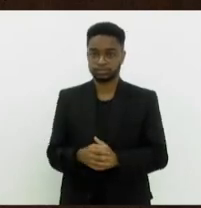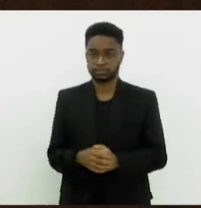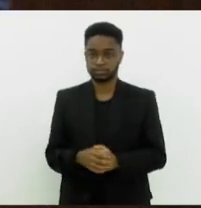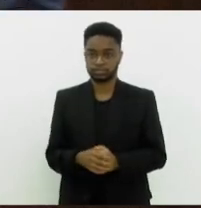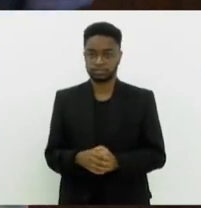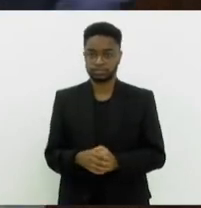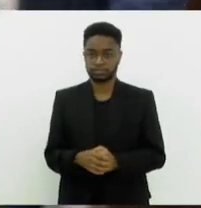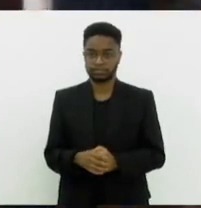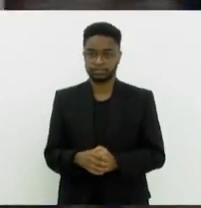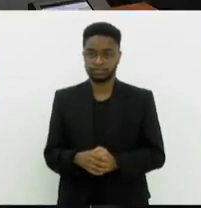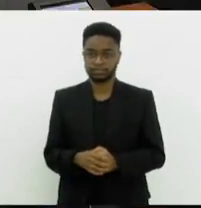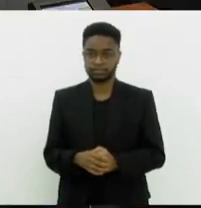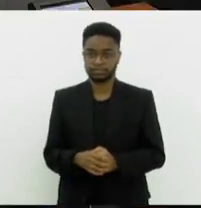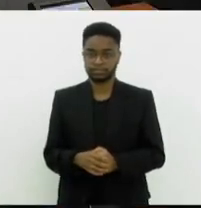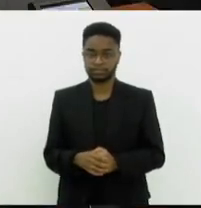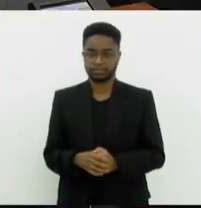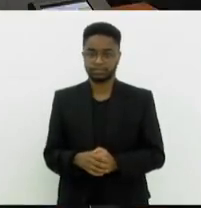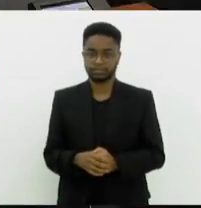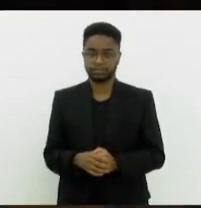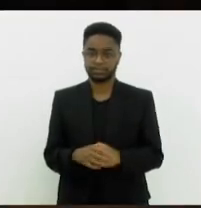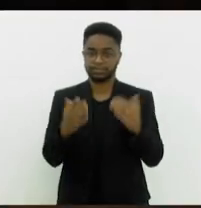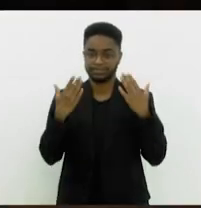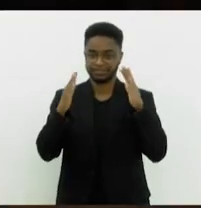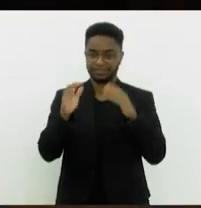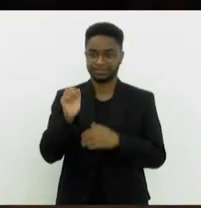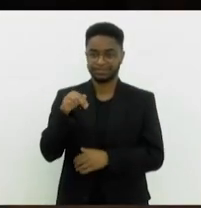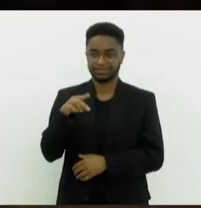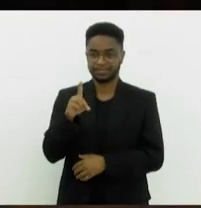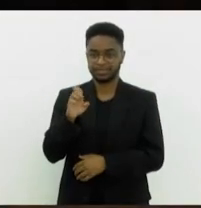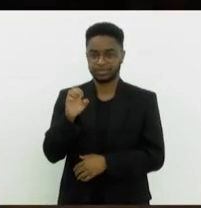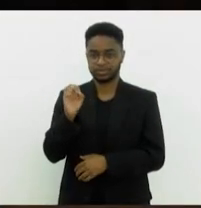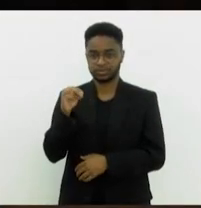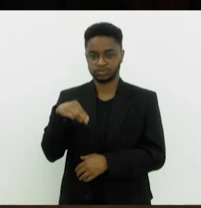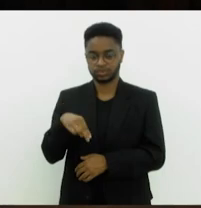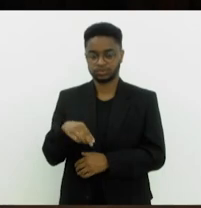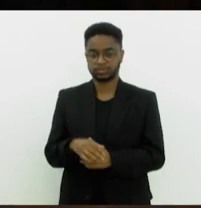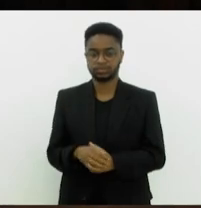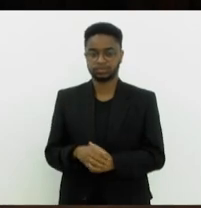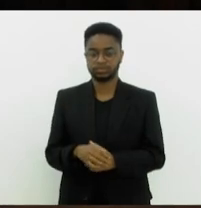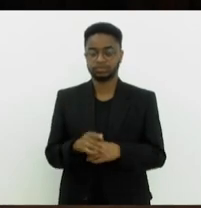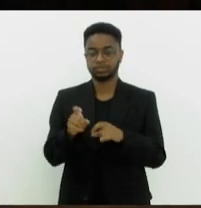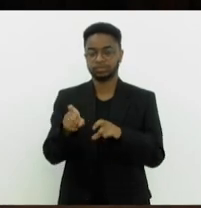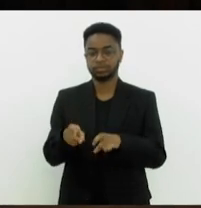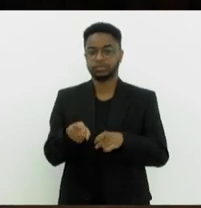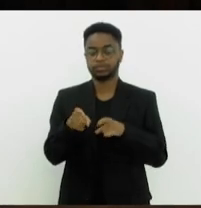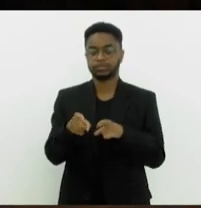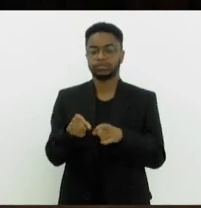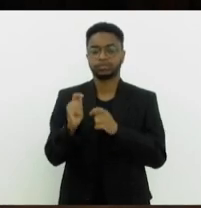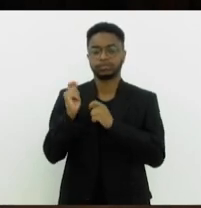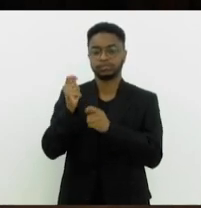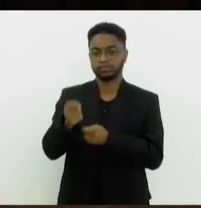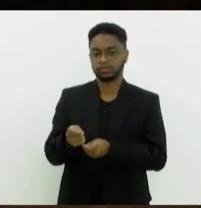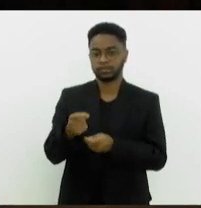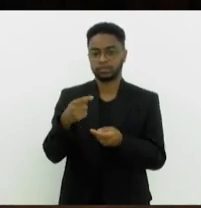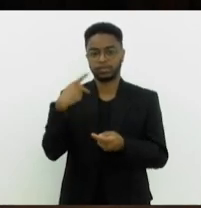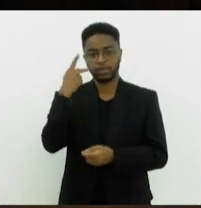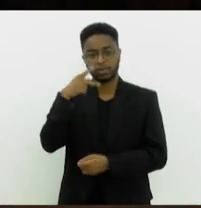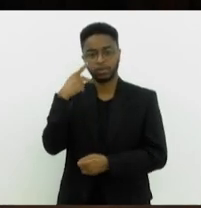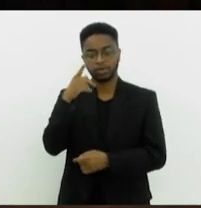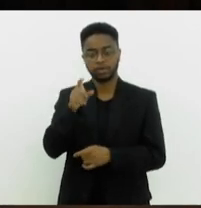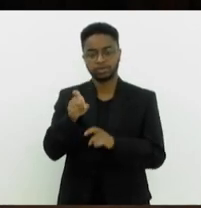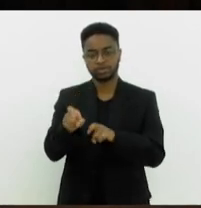bom? Parabéns, Anderson Moraes. Pela agricultura, pecuária e política